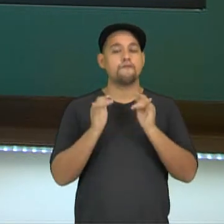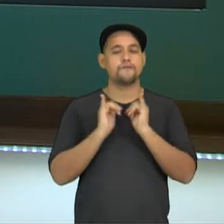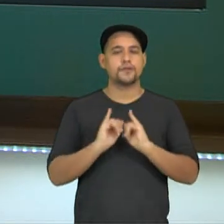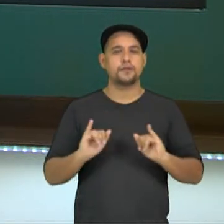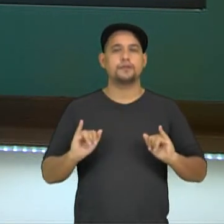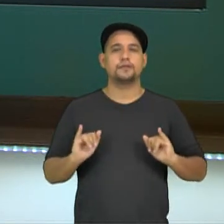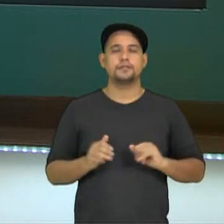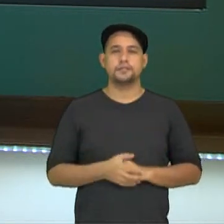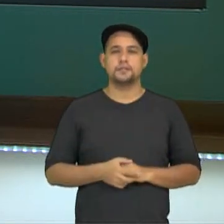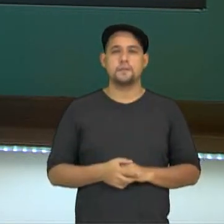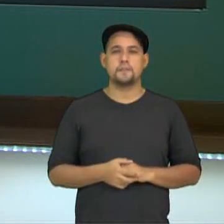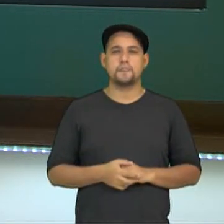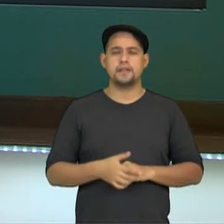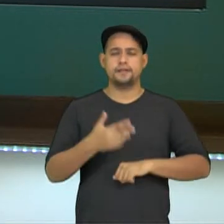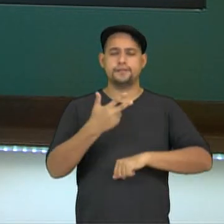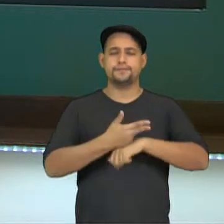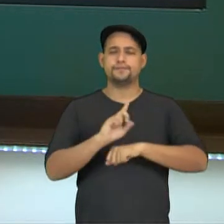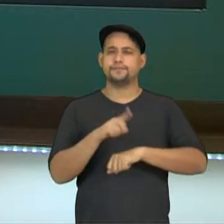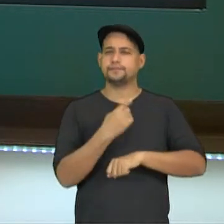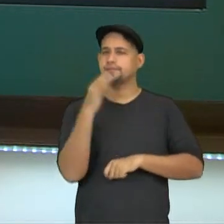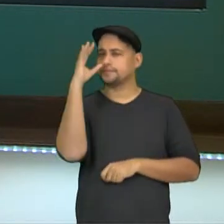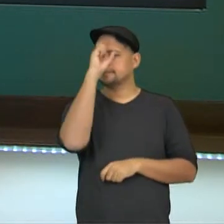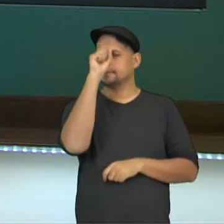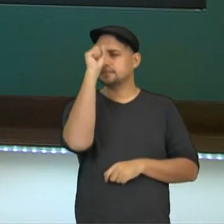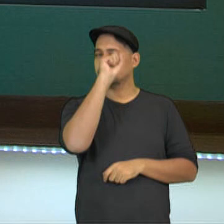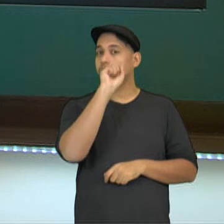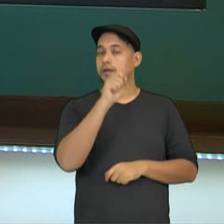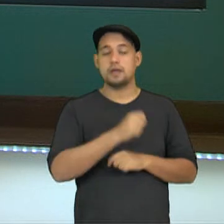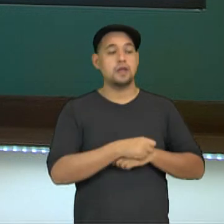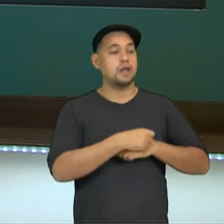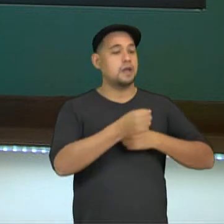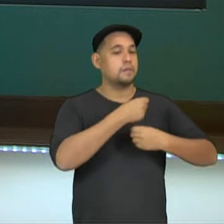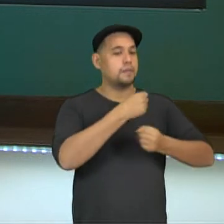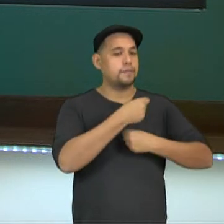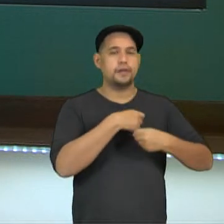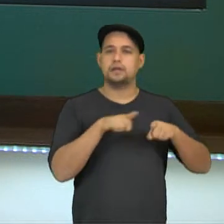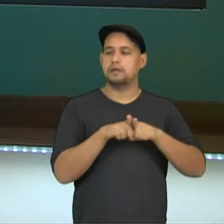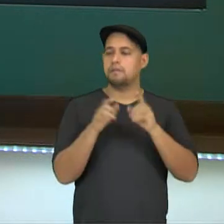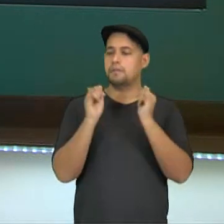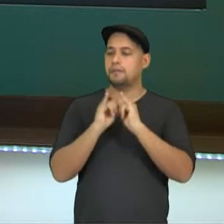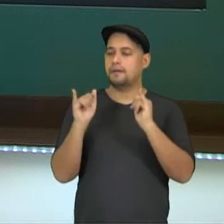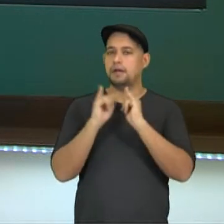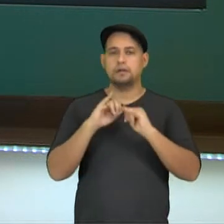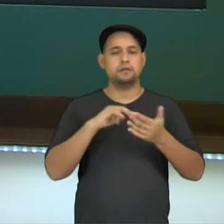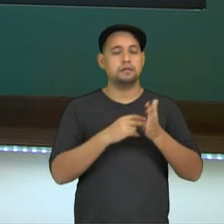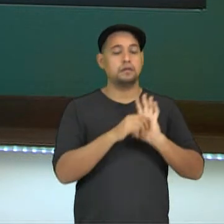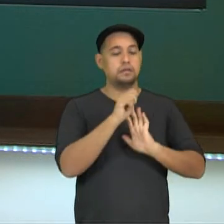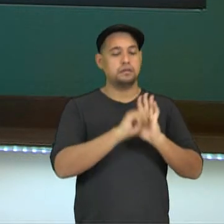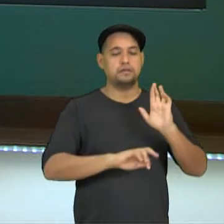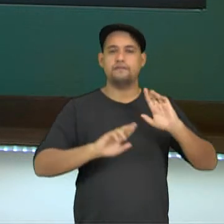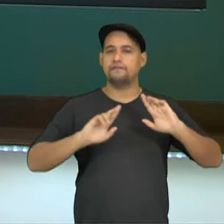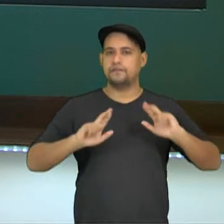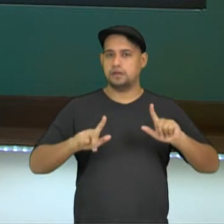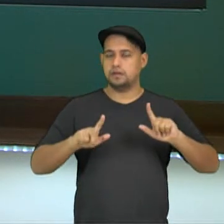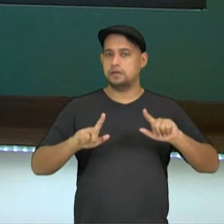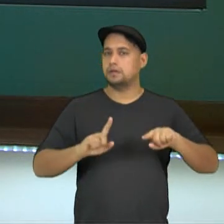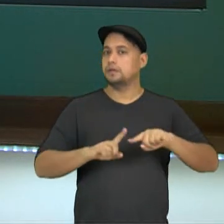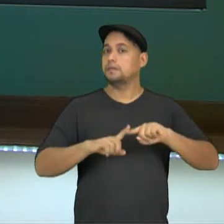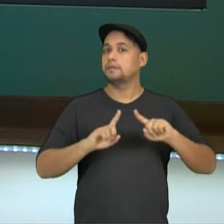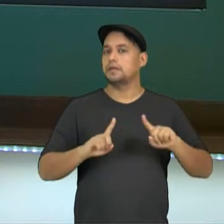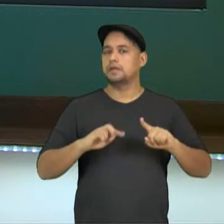notícia. E neste vídeo nós aprendemos que a reportagem e notícia são textos diferentes, embora